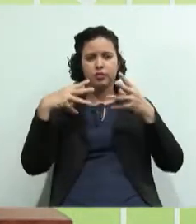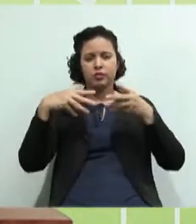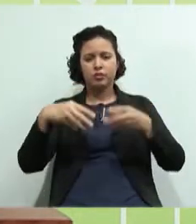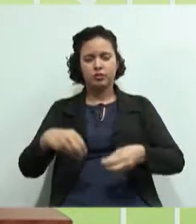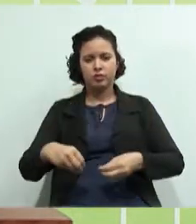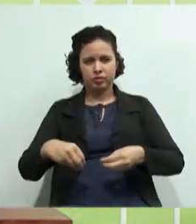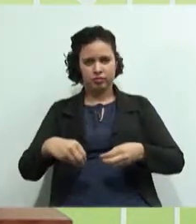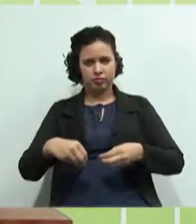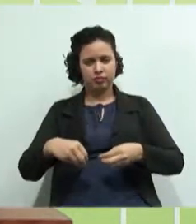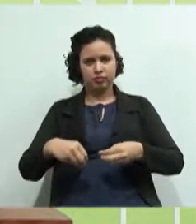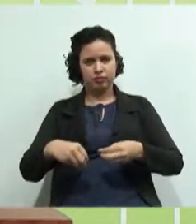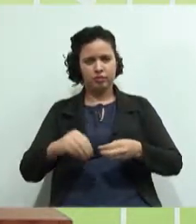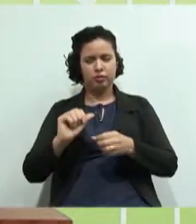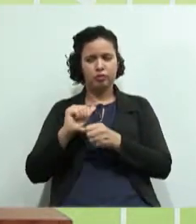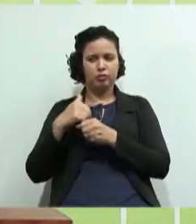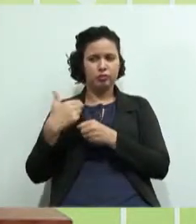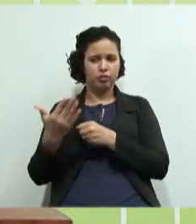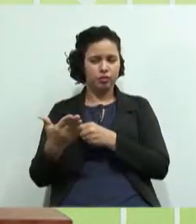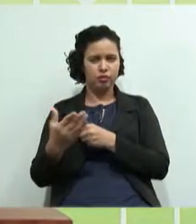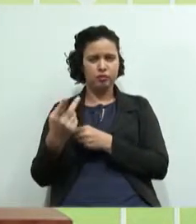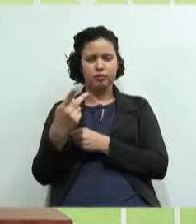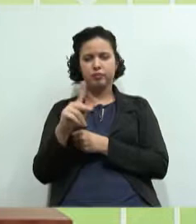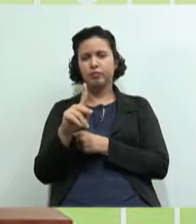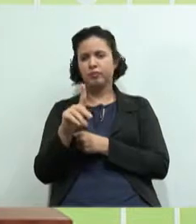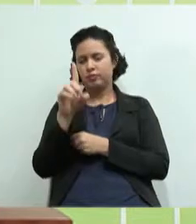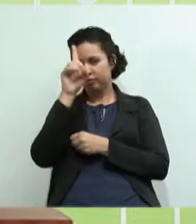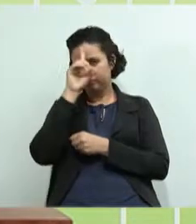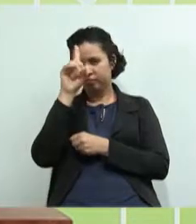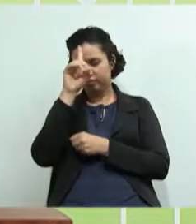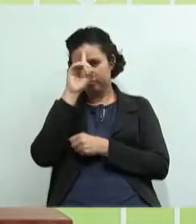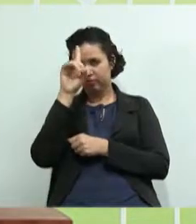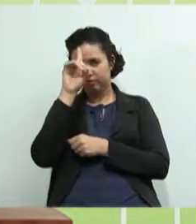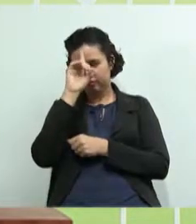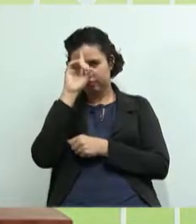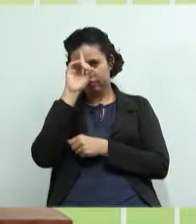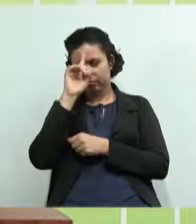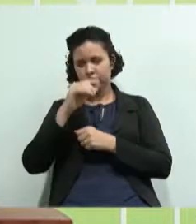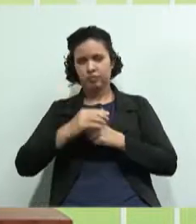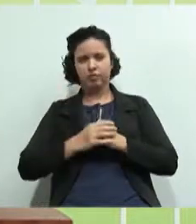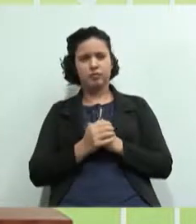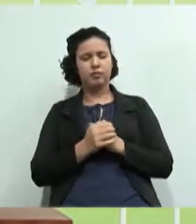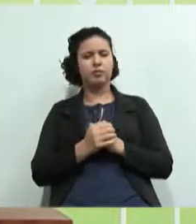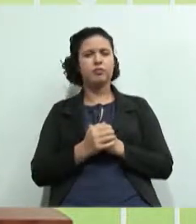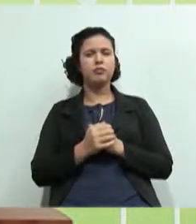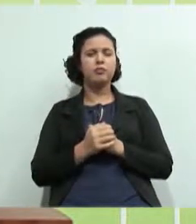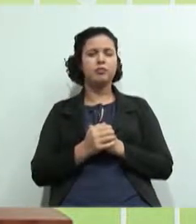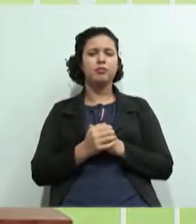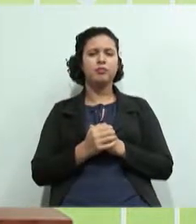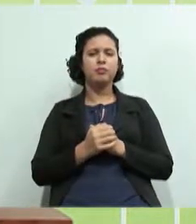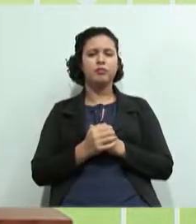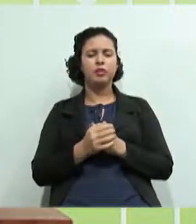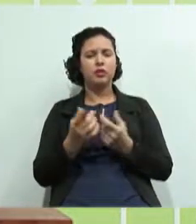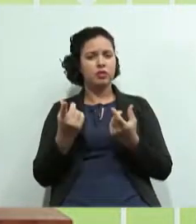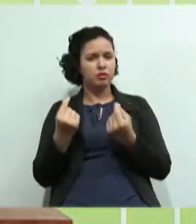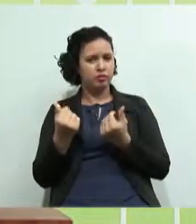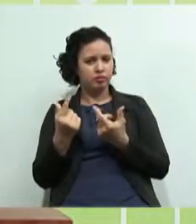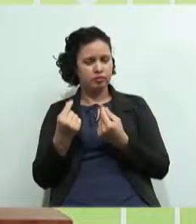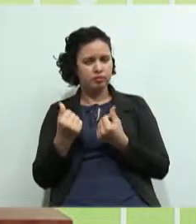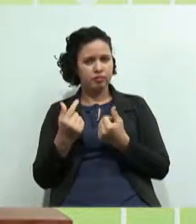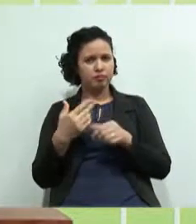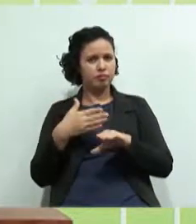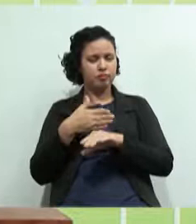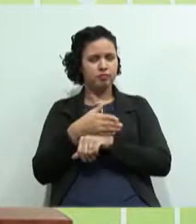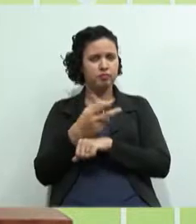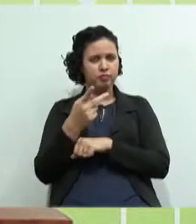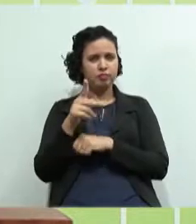sua organização, externo ao seu cotidiano. A política interfere no seu planejamento, a economia interfere no